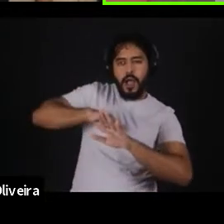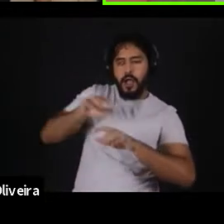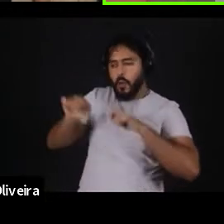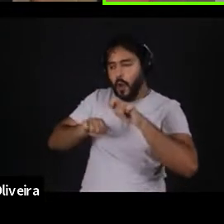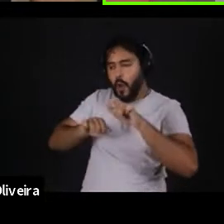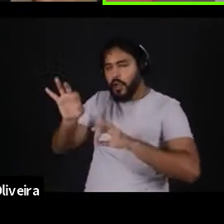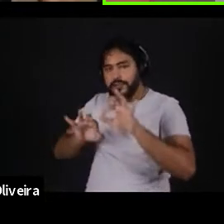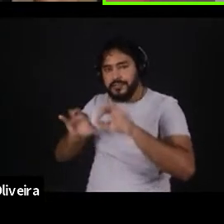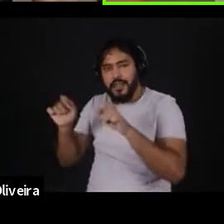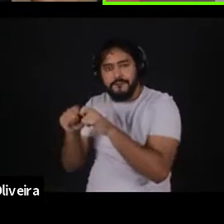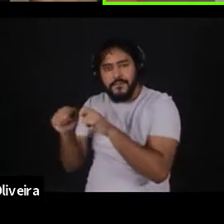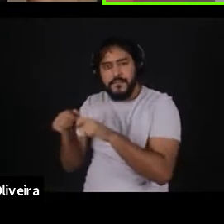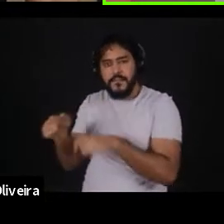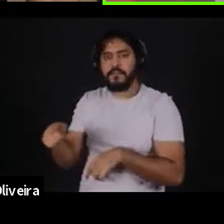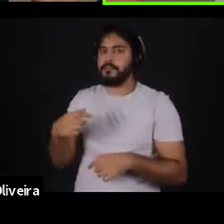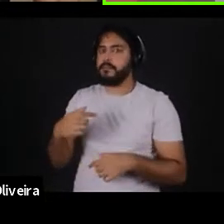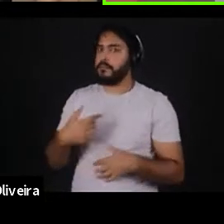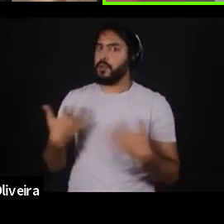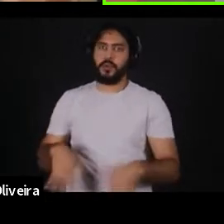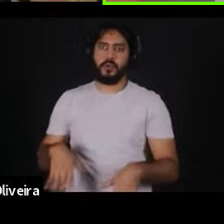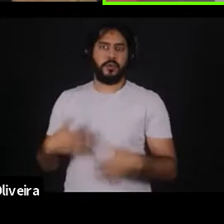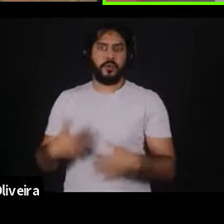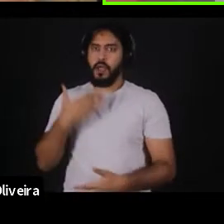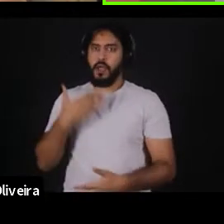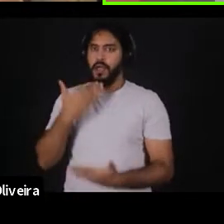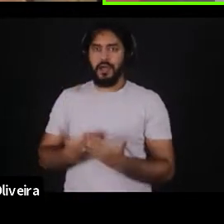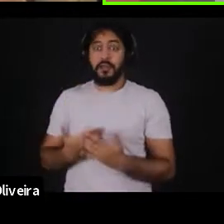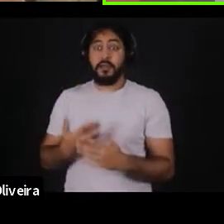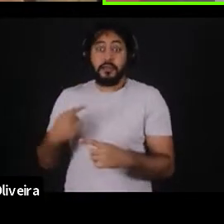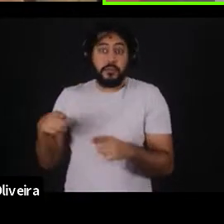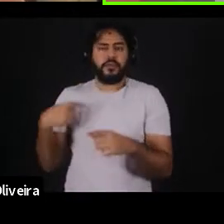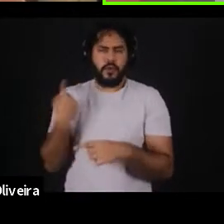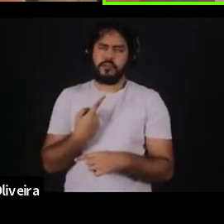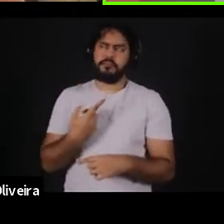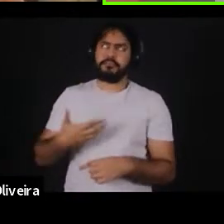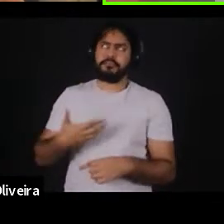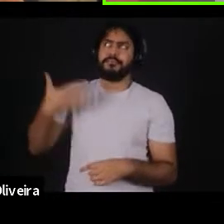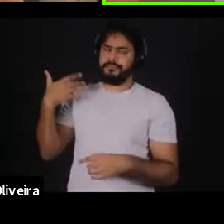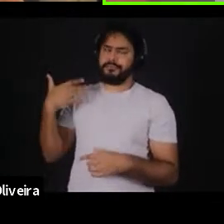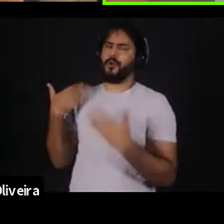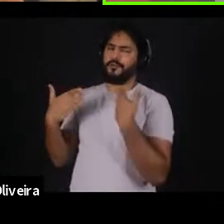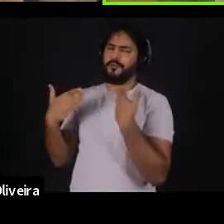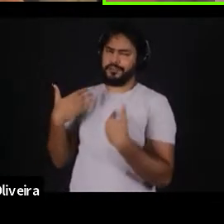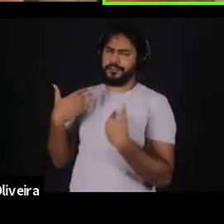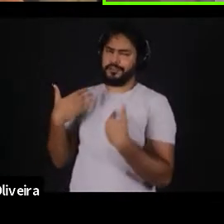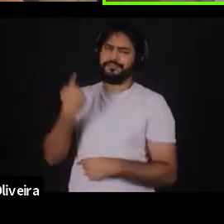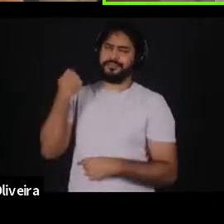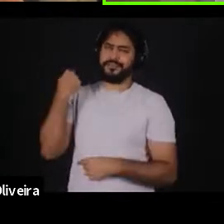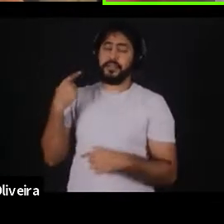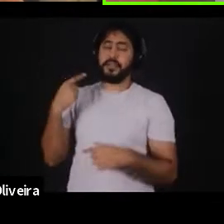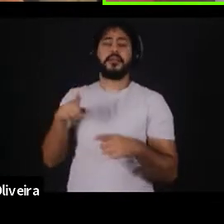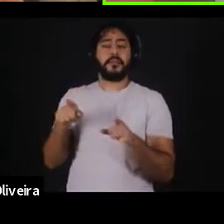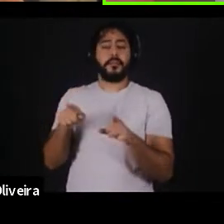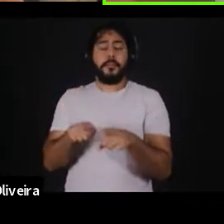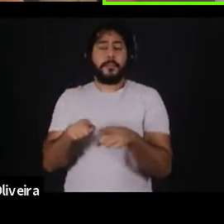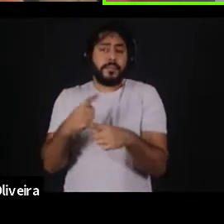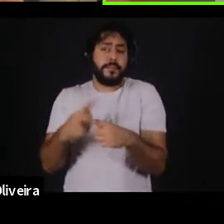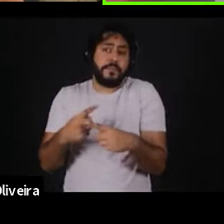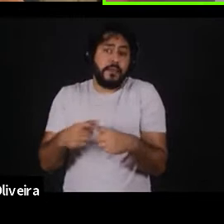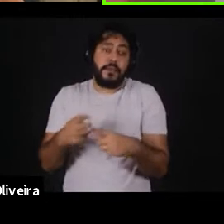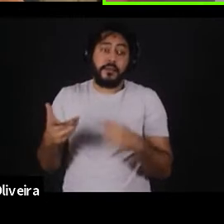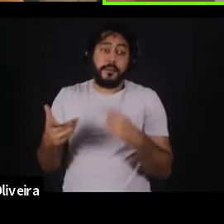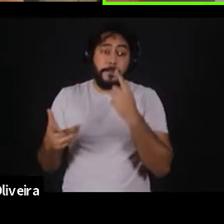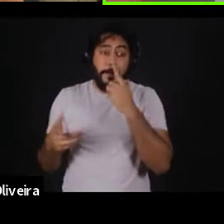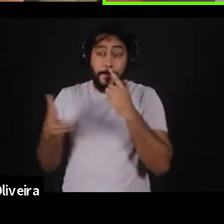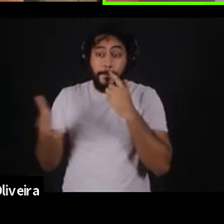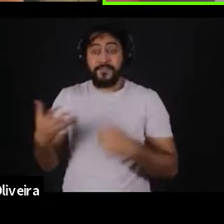impressionante. É algo que a gente falou um pouco também na nossa primeira conversa, né? que de alguma forma existe.